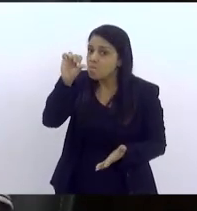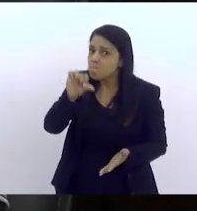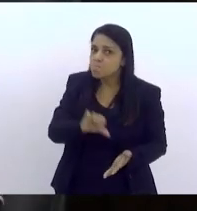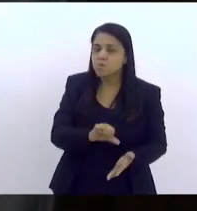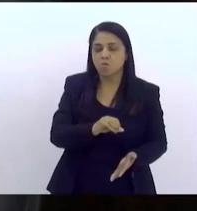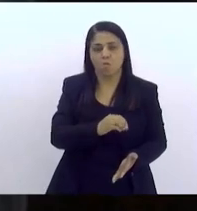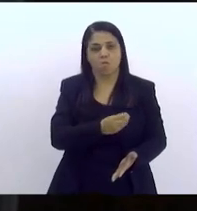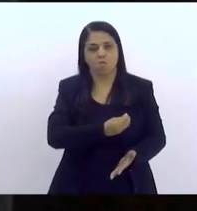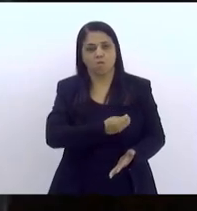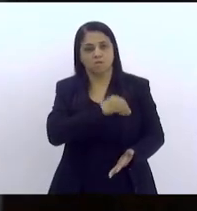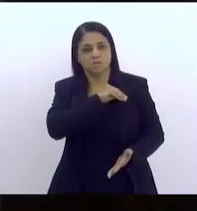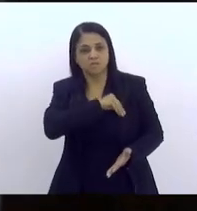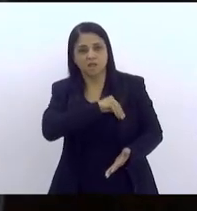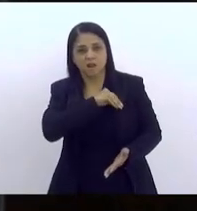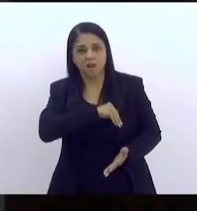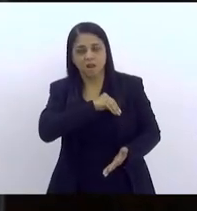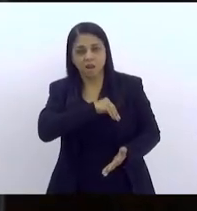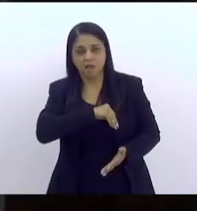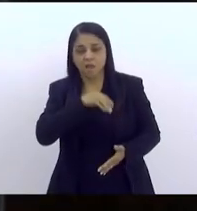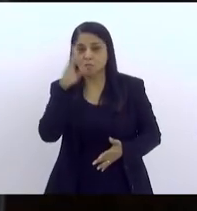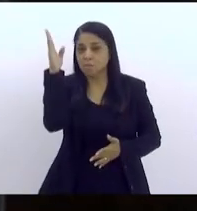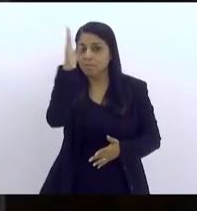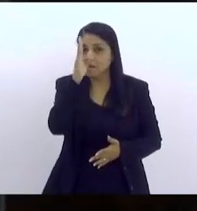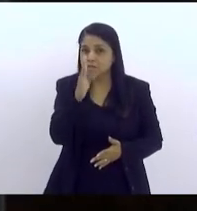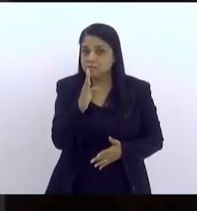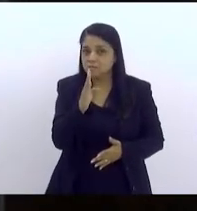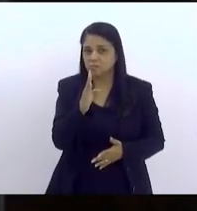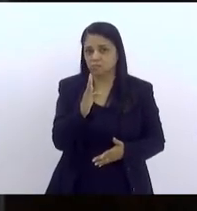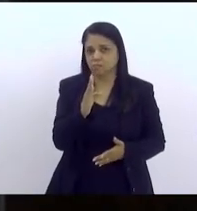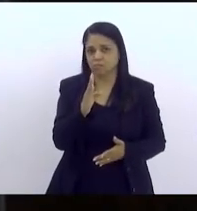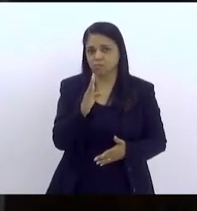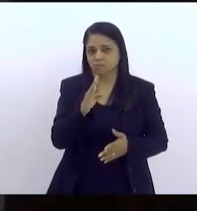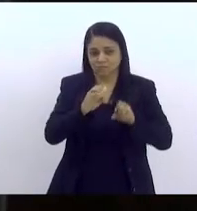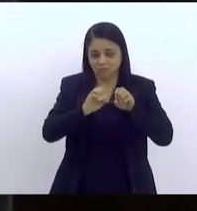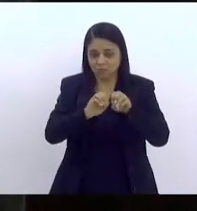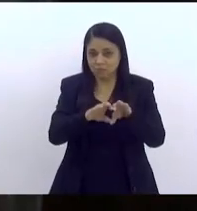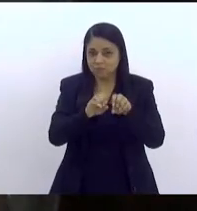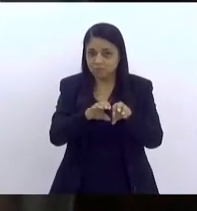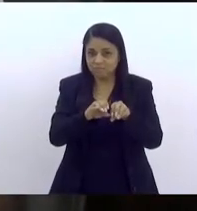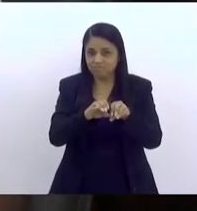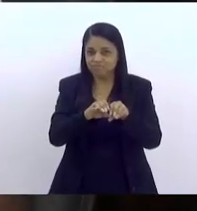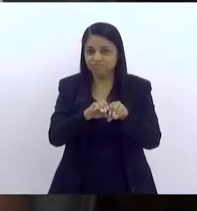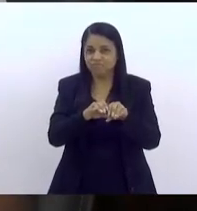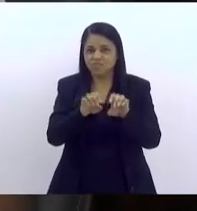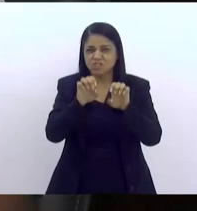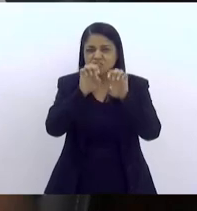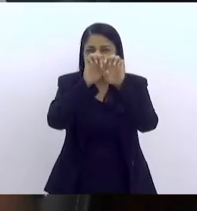Brasil dentre os educadores em uma estrutura precarizada